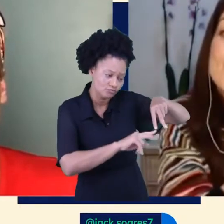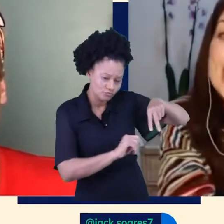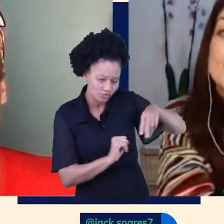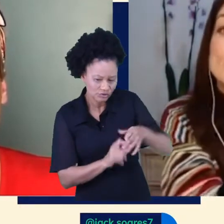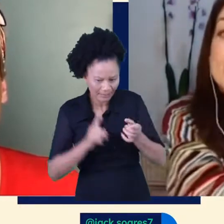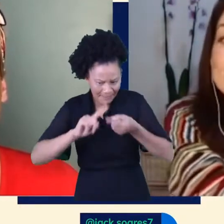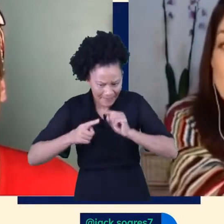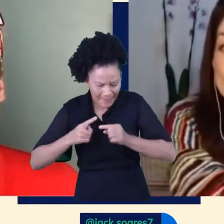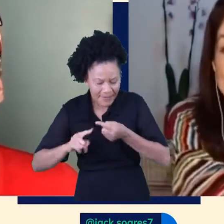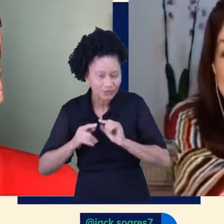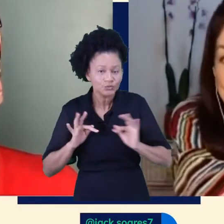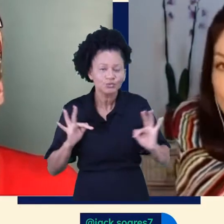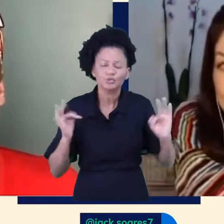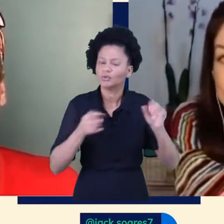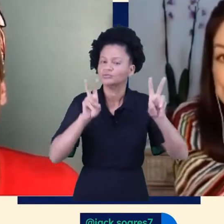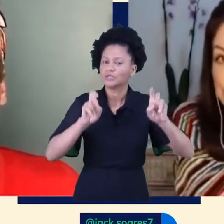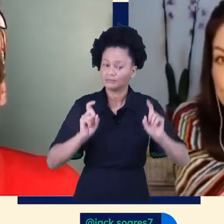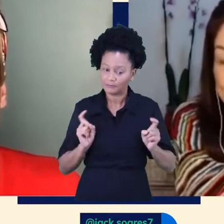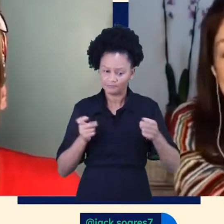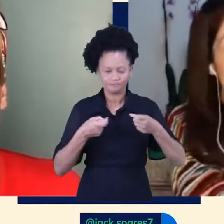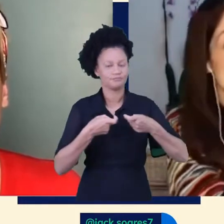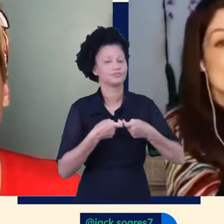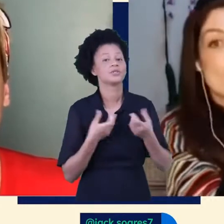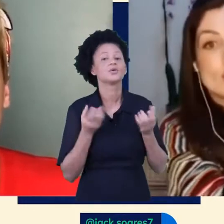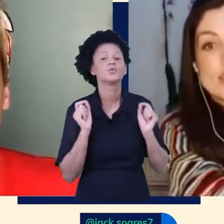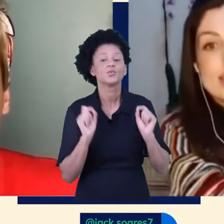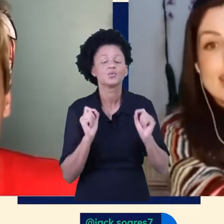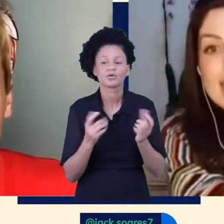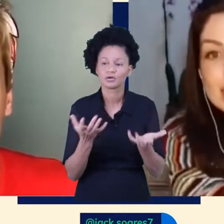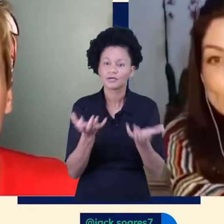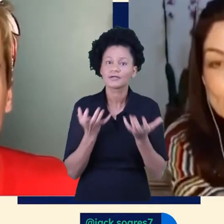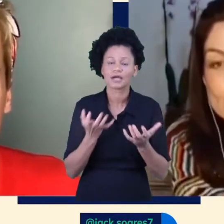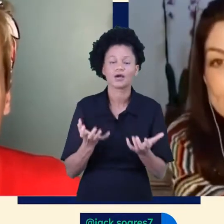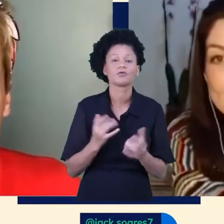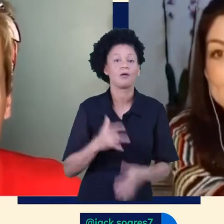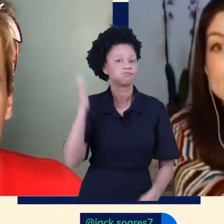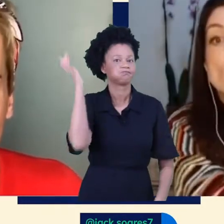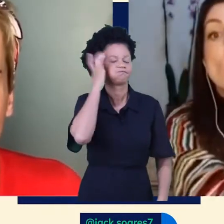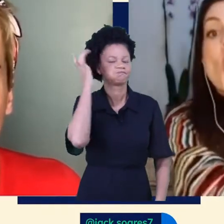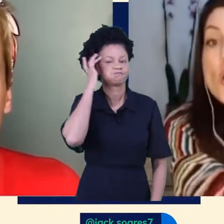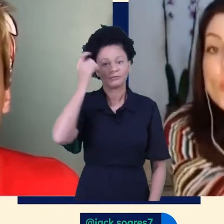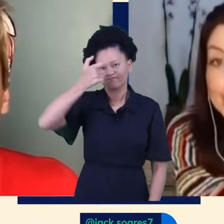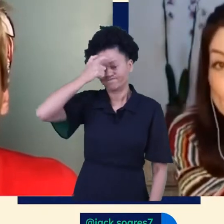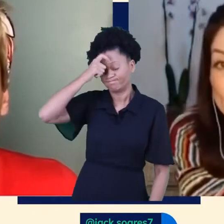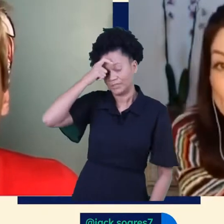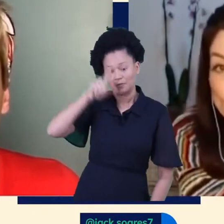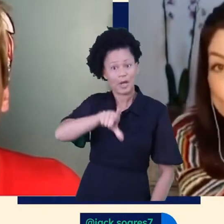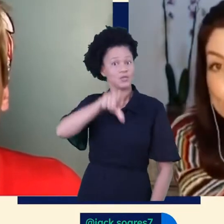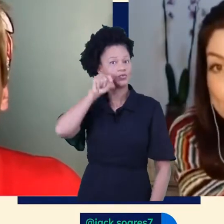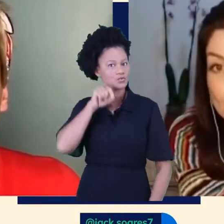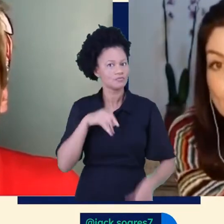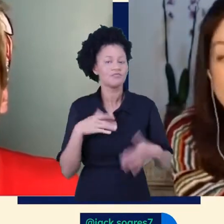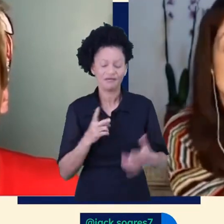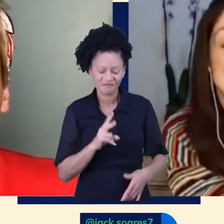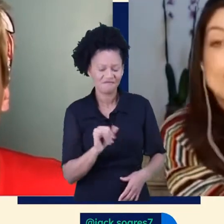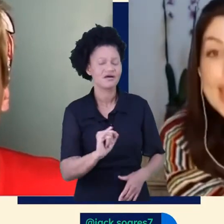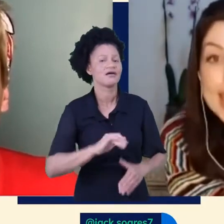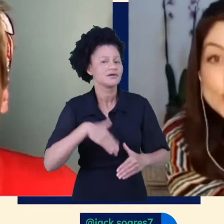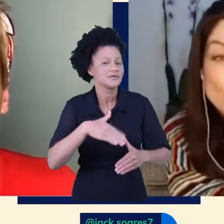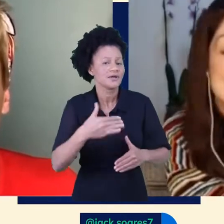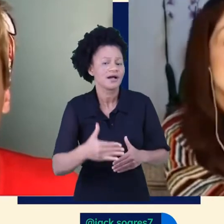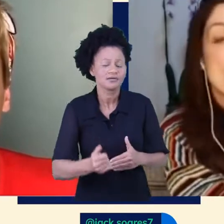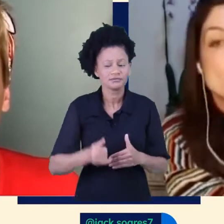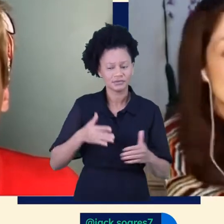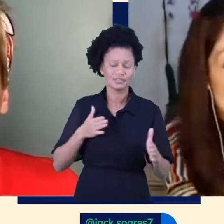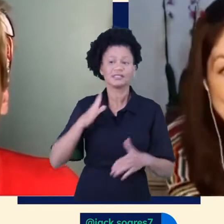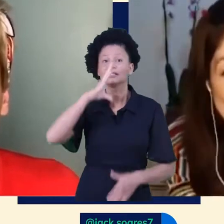tenha maturidade para tomar as decisões. E isso vai acontecer lá na adolescência, com uma equipe multidisciplinar, com